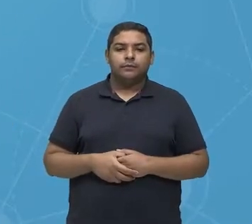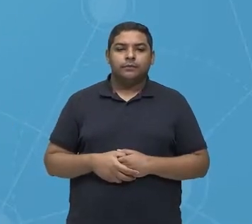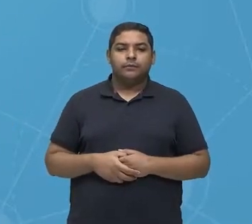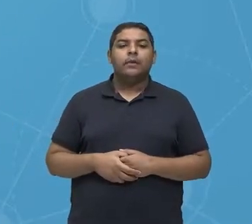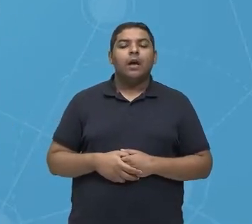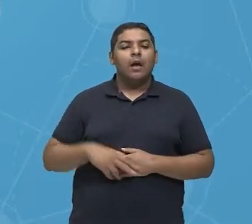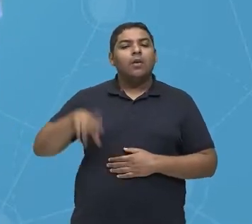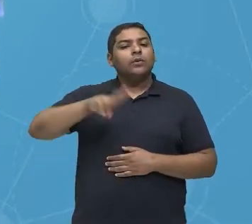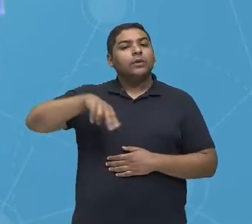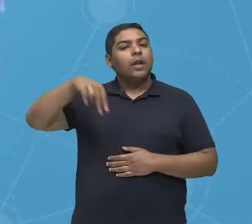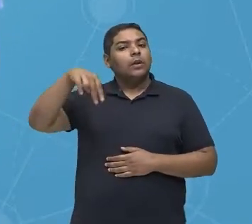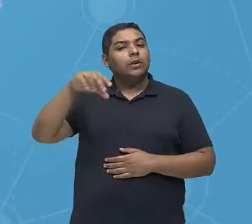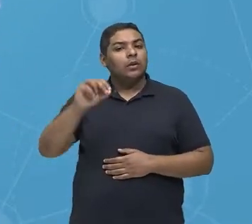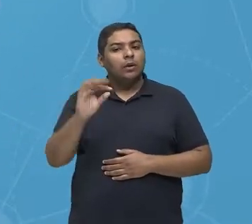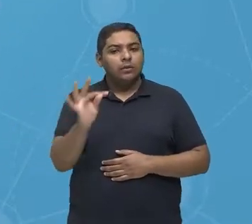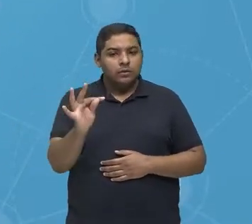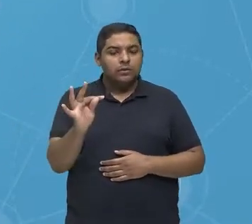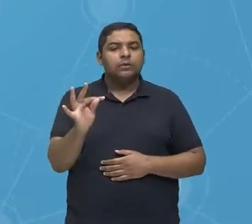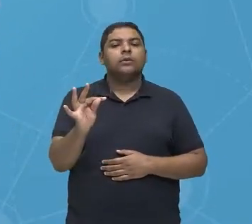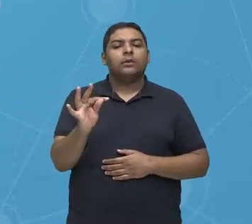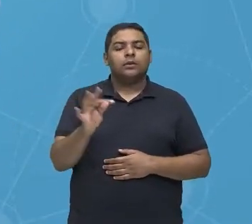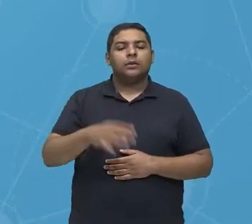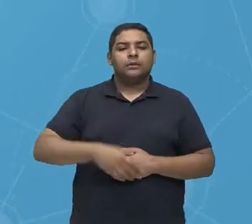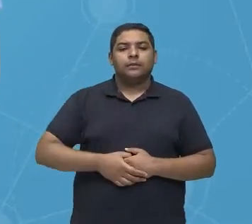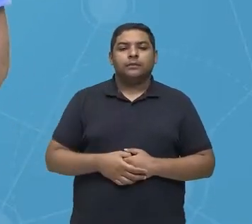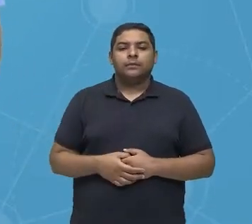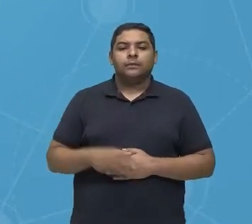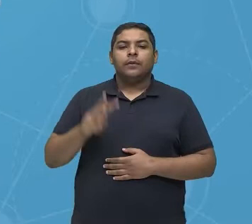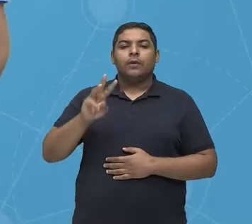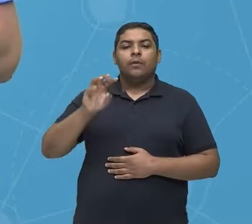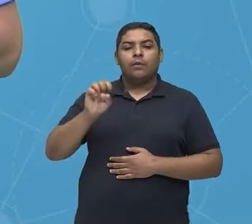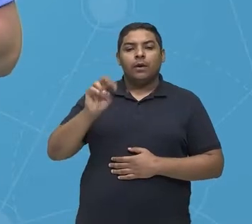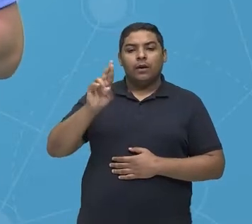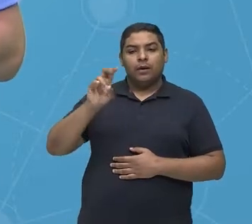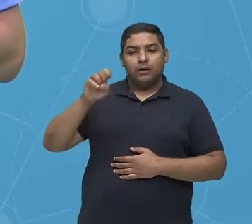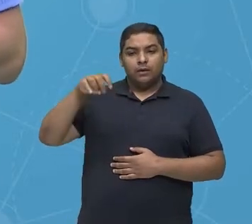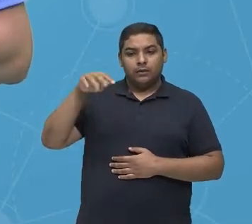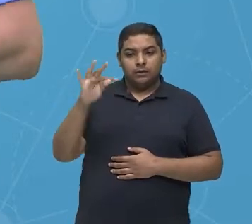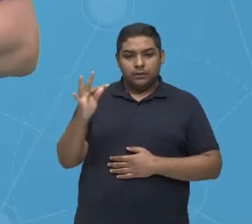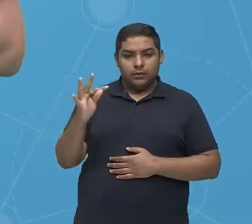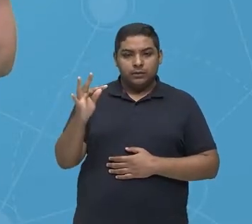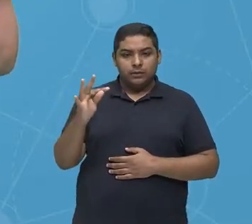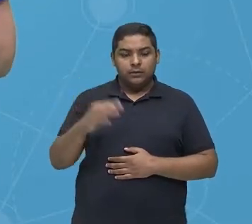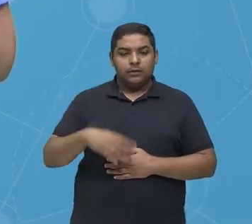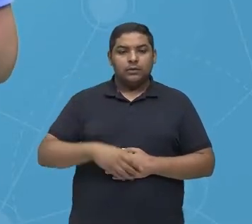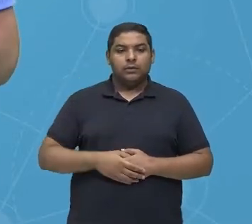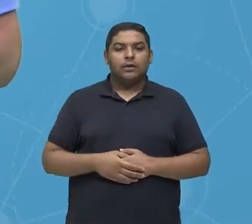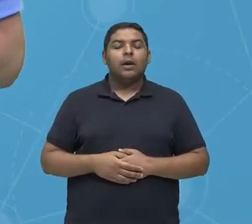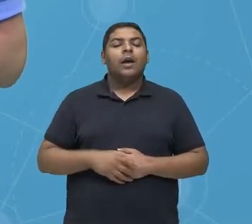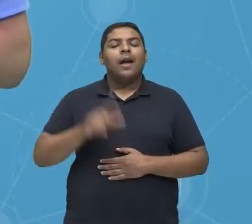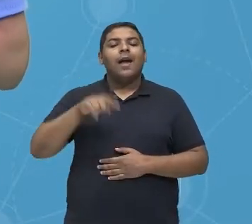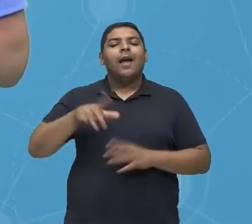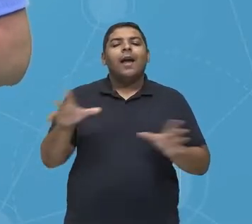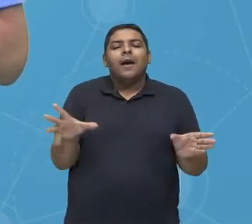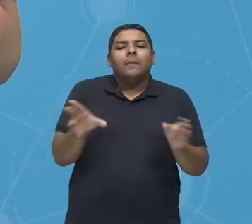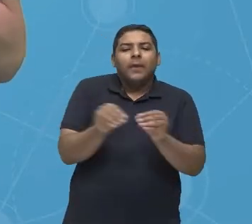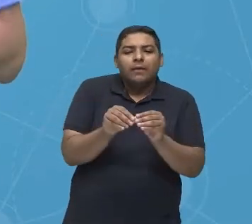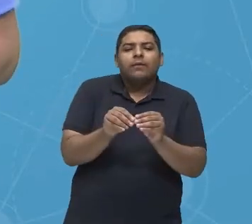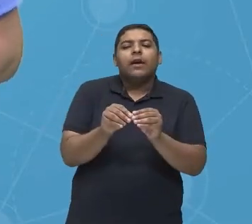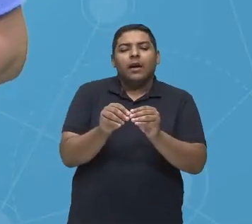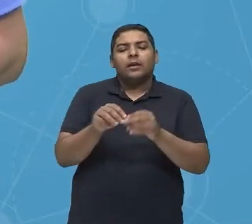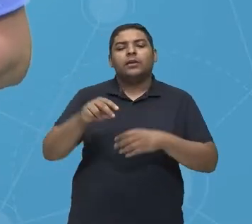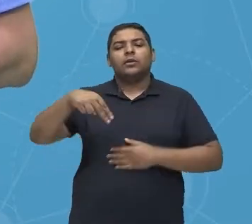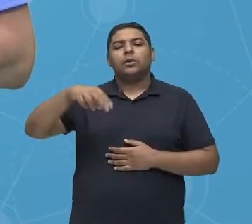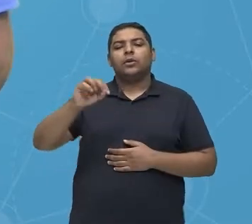não abreviada, were not or weren't. Weren't, então, é a forma abreviada de were not.